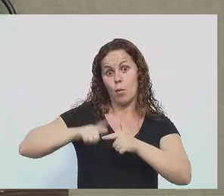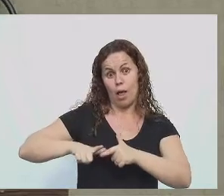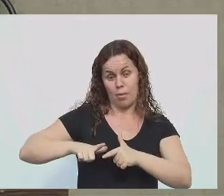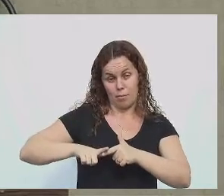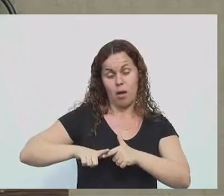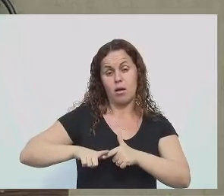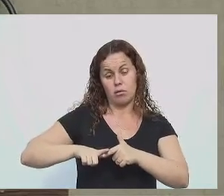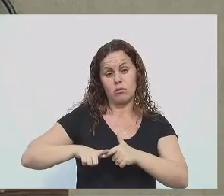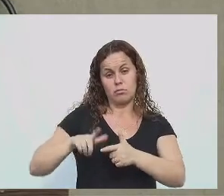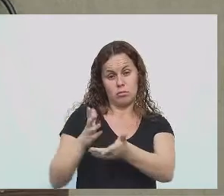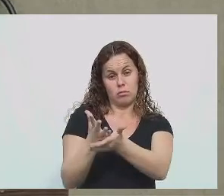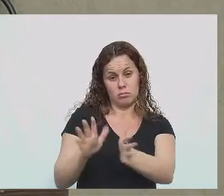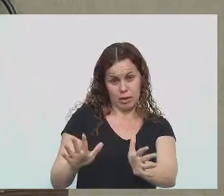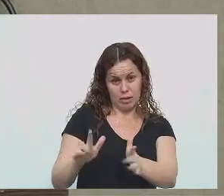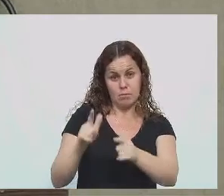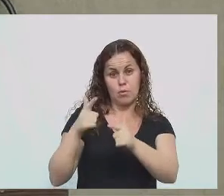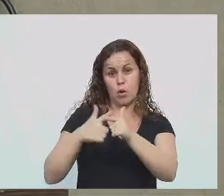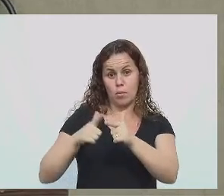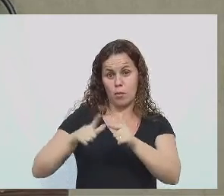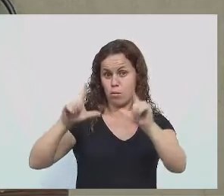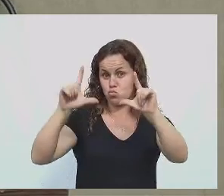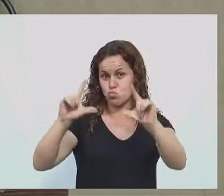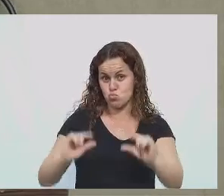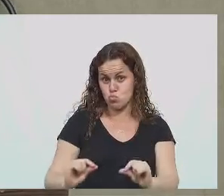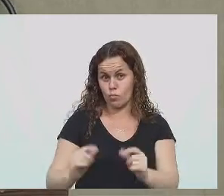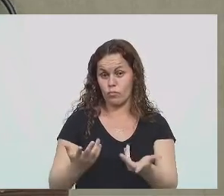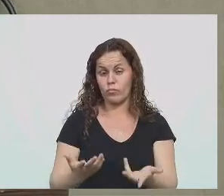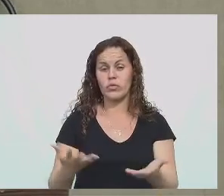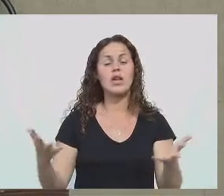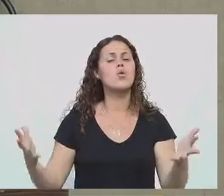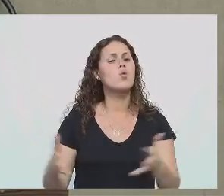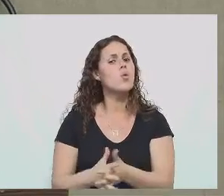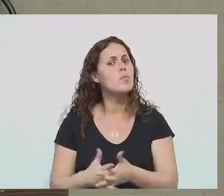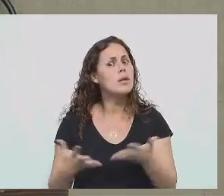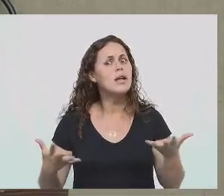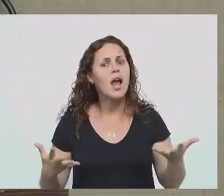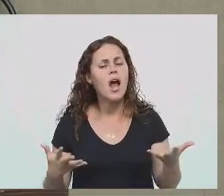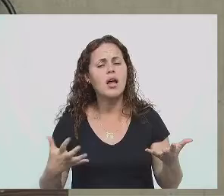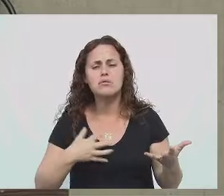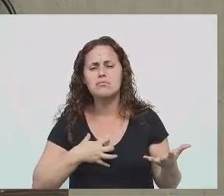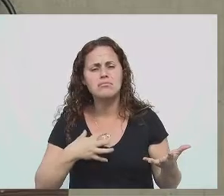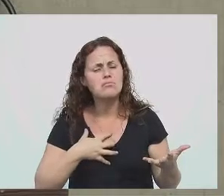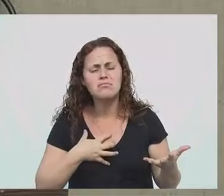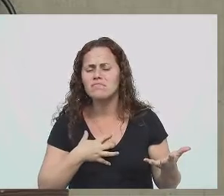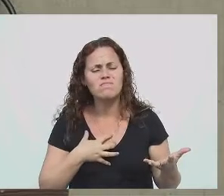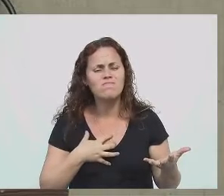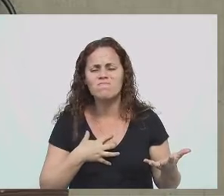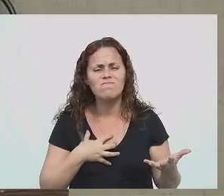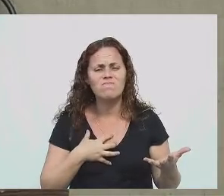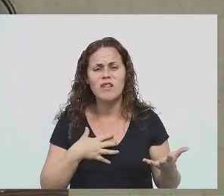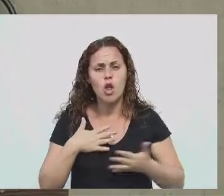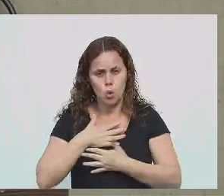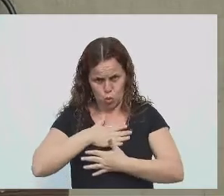vocês. Agora, é complicado esse negócio. Eu gostaria de saber, vereador Edelmino,